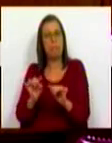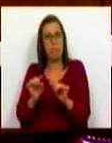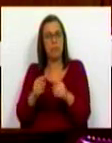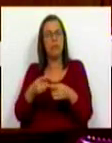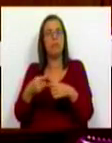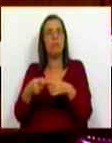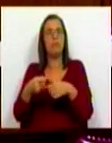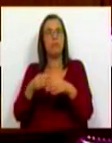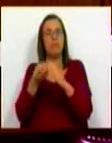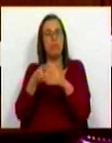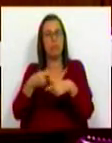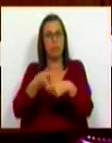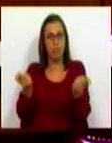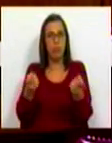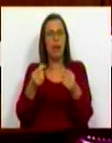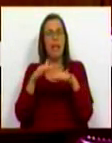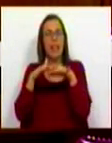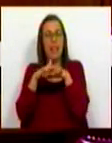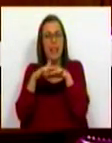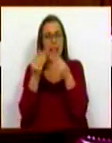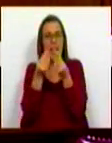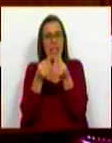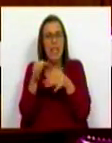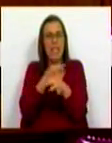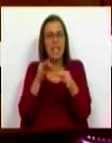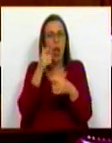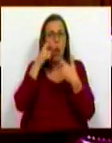à distribuição e à aplicação de tecidos e células de origem humana.